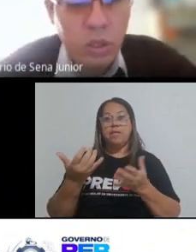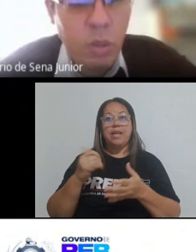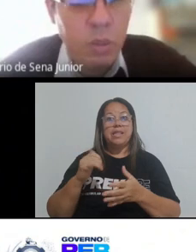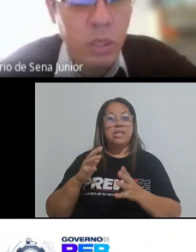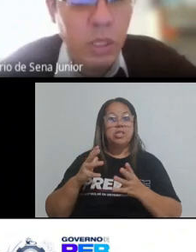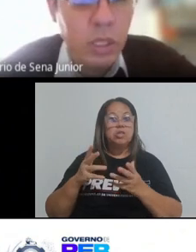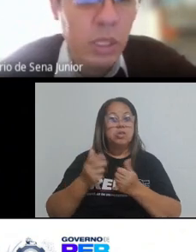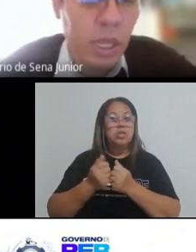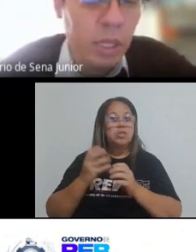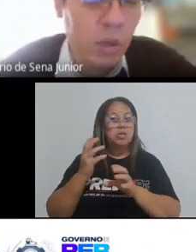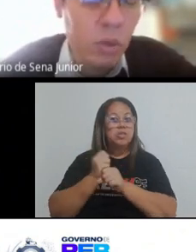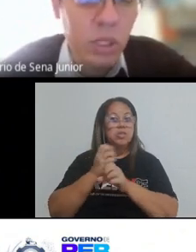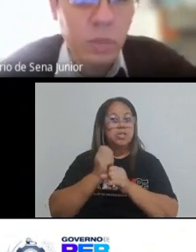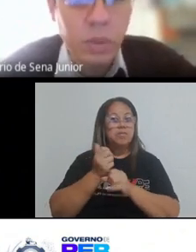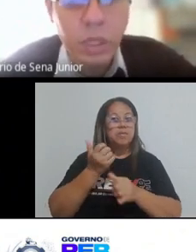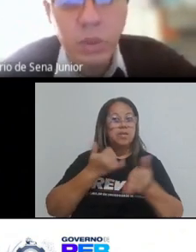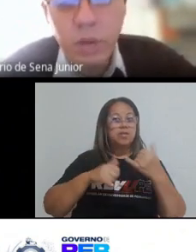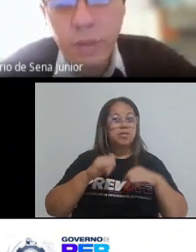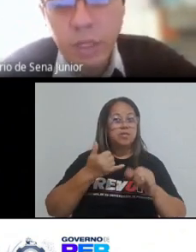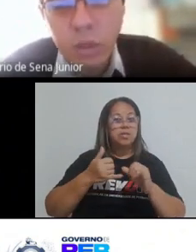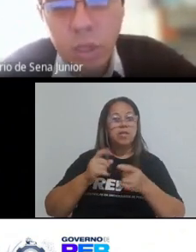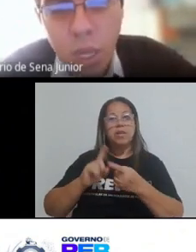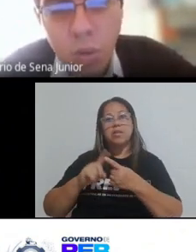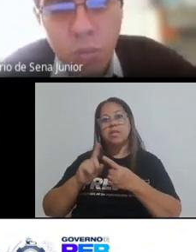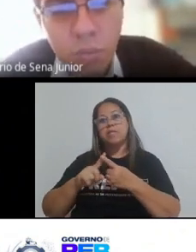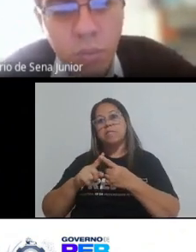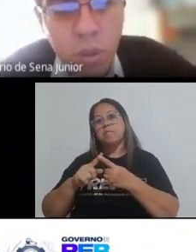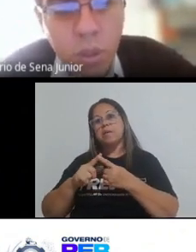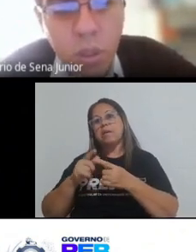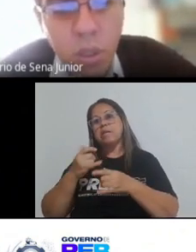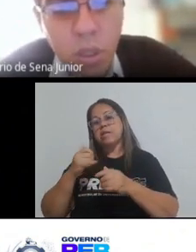se somarmos a energia cinética com a energia potencial gravitacional,